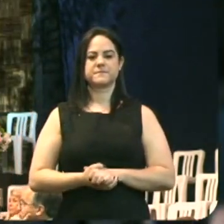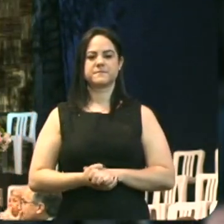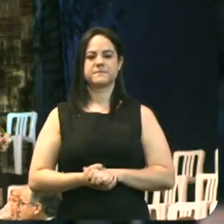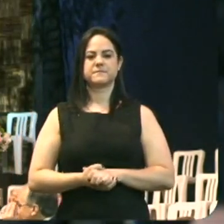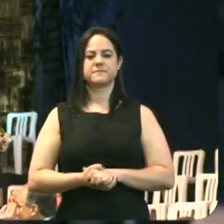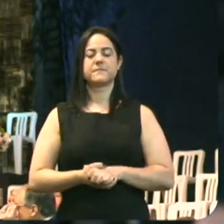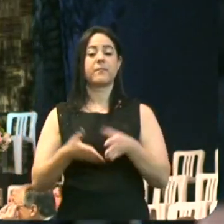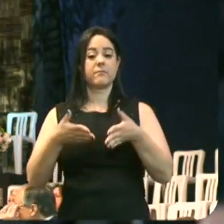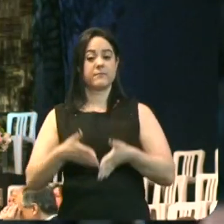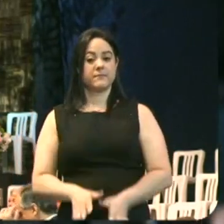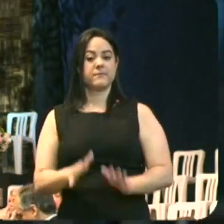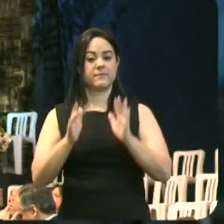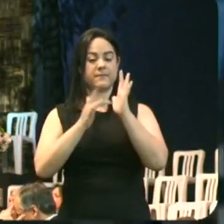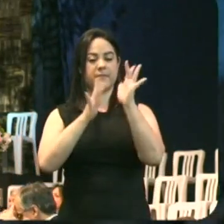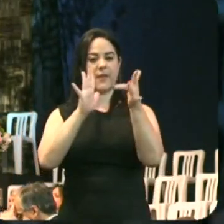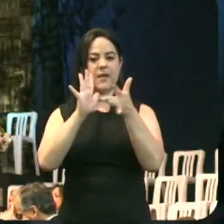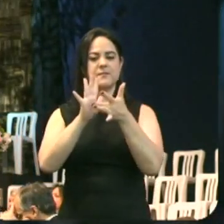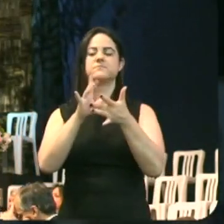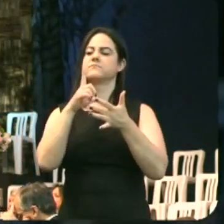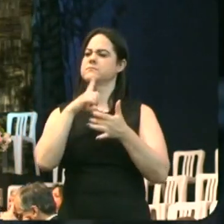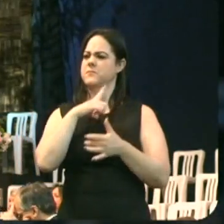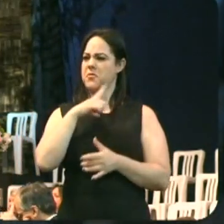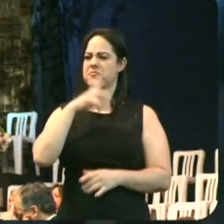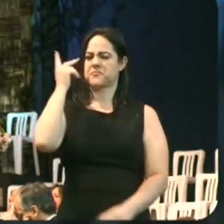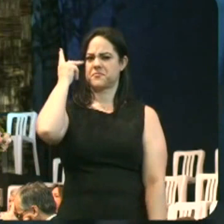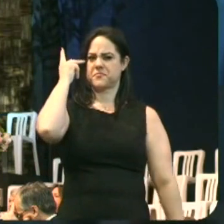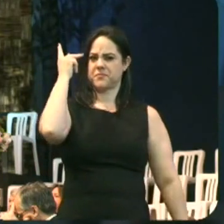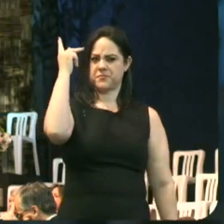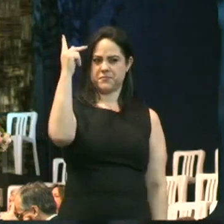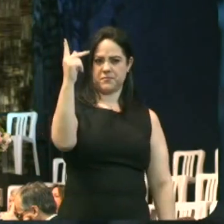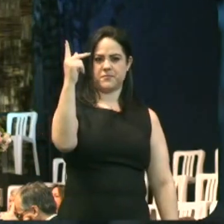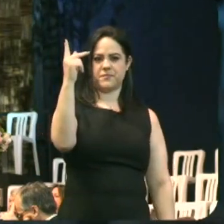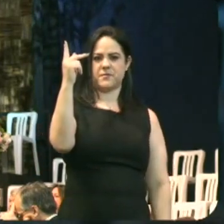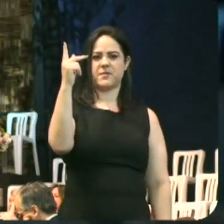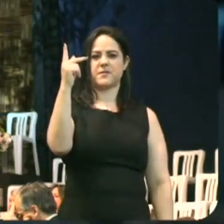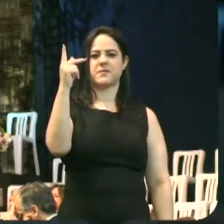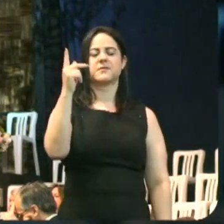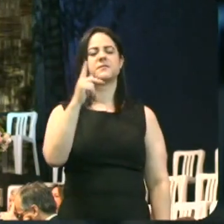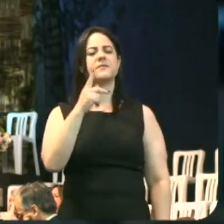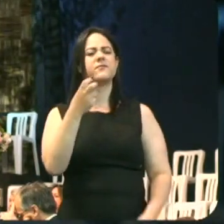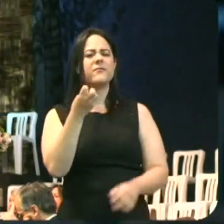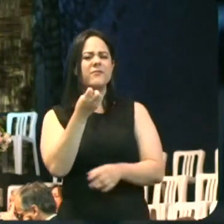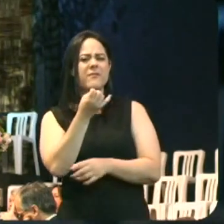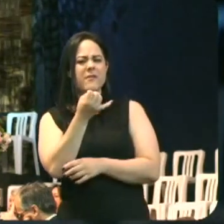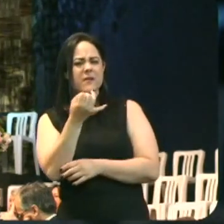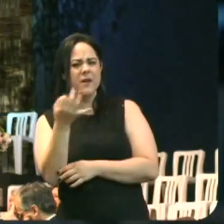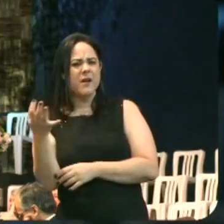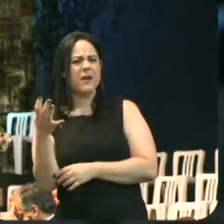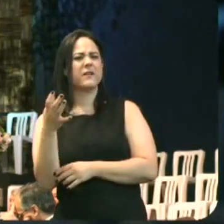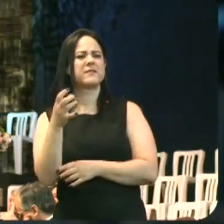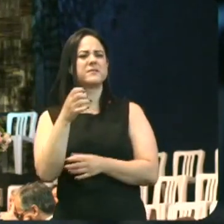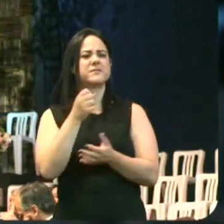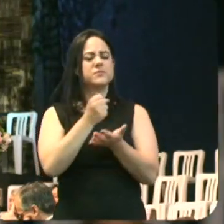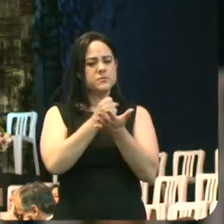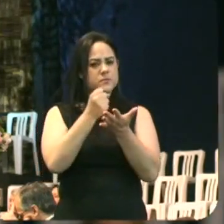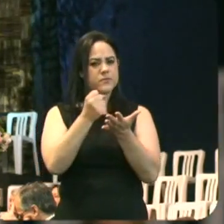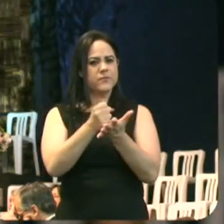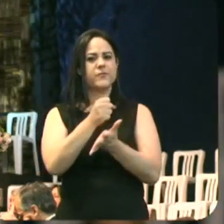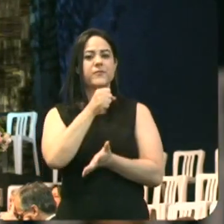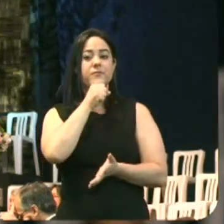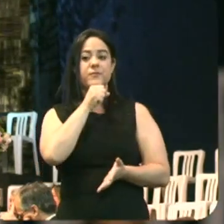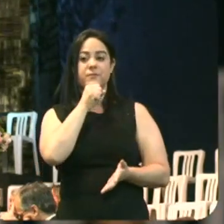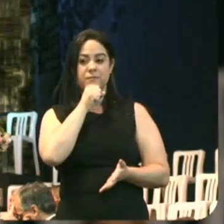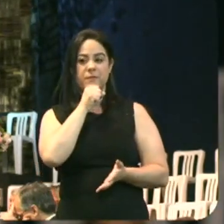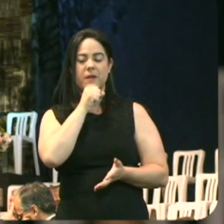O nascimento de Jesus foi profetizado inúmeras vezes no Antigo Testamento.